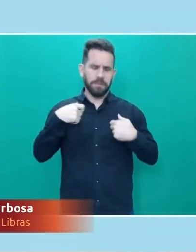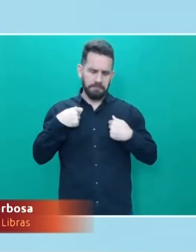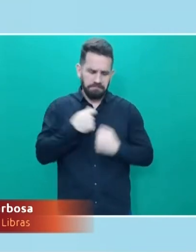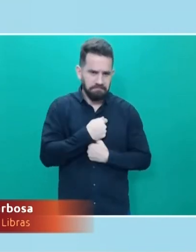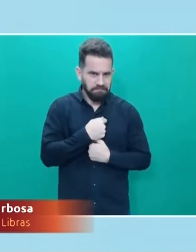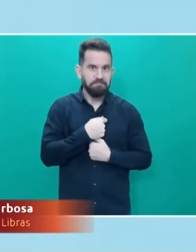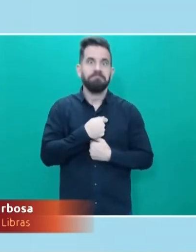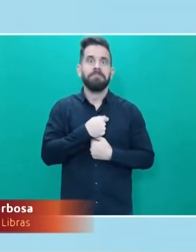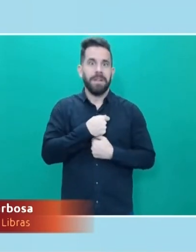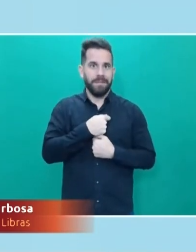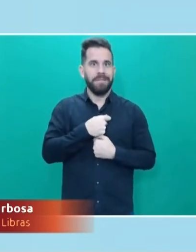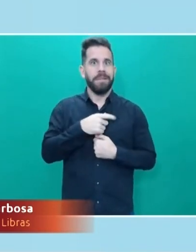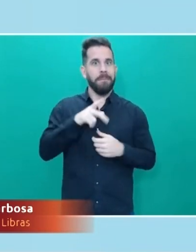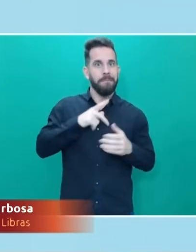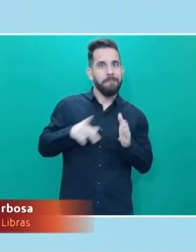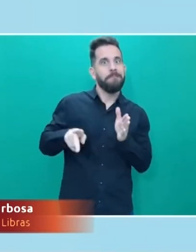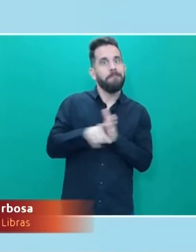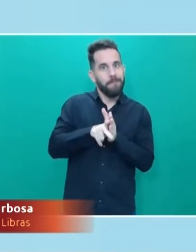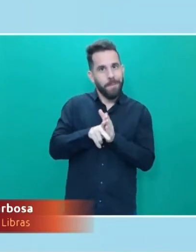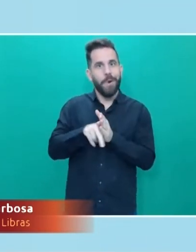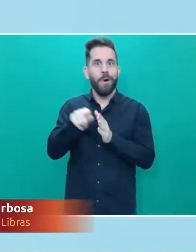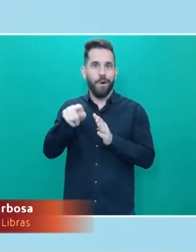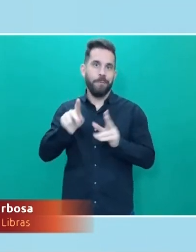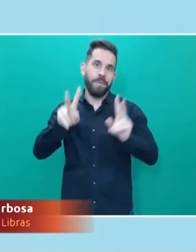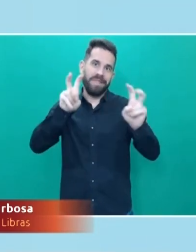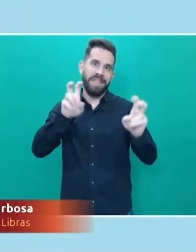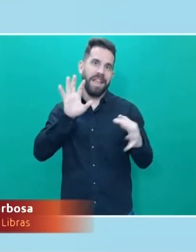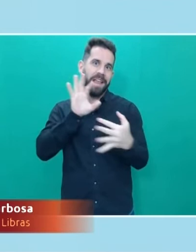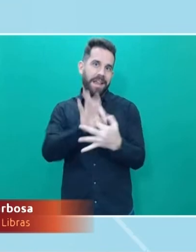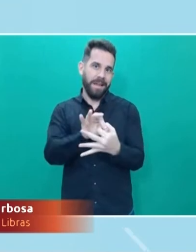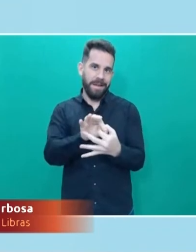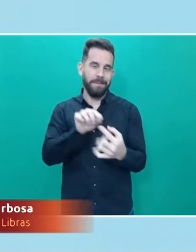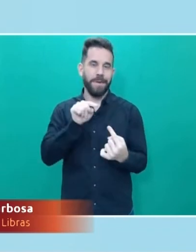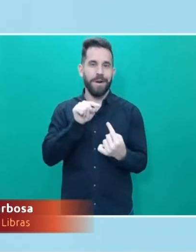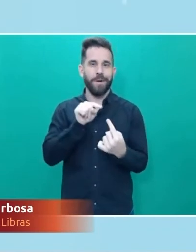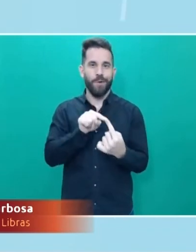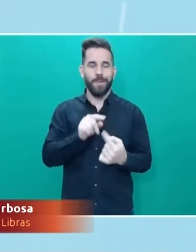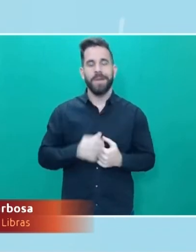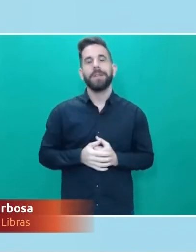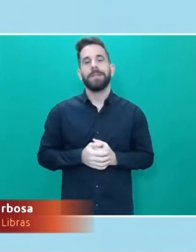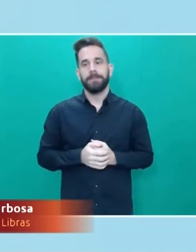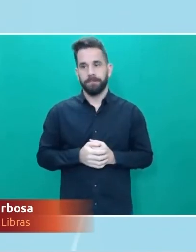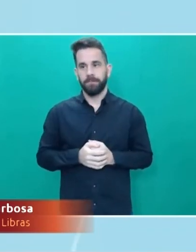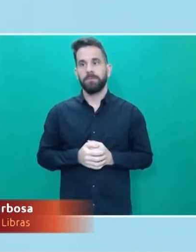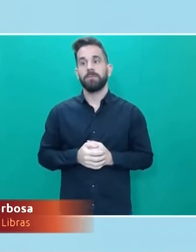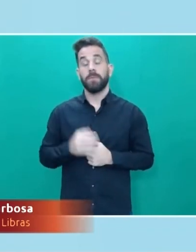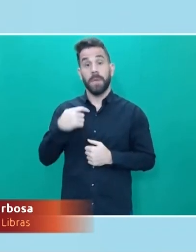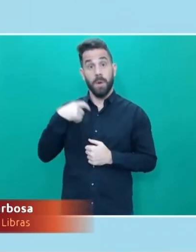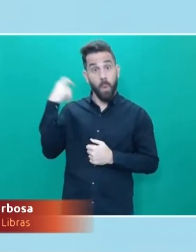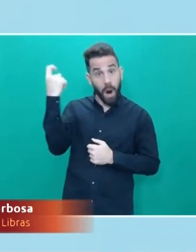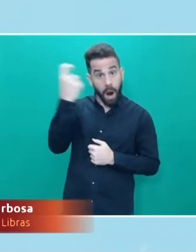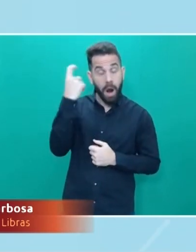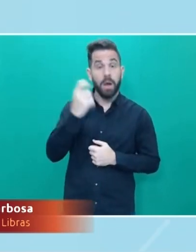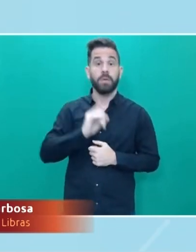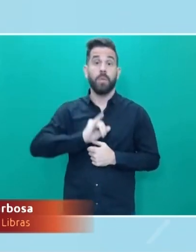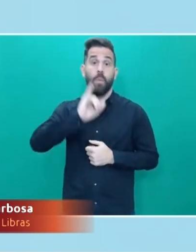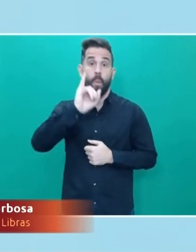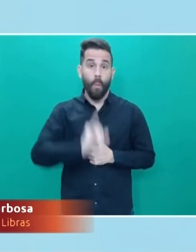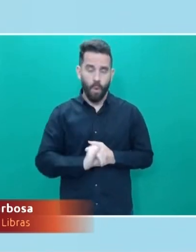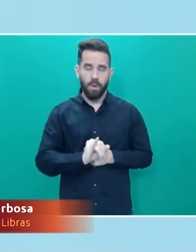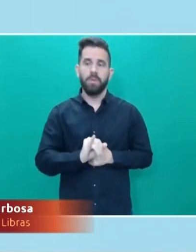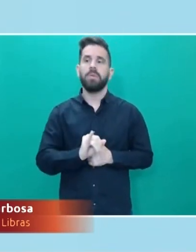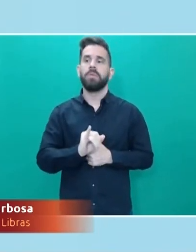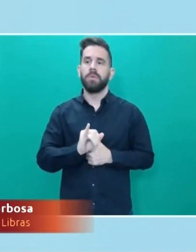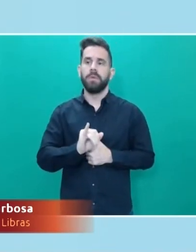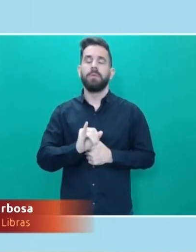representa muito do assunto que a gente vai falar, né? Sim, eu sou alto, magro, me